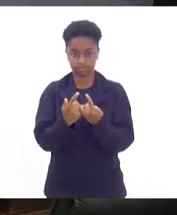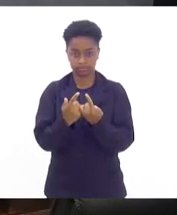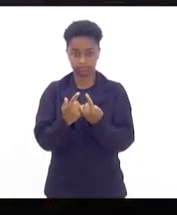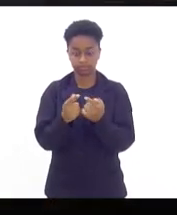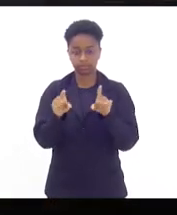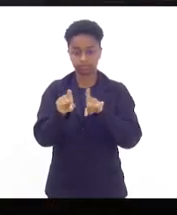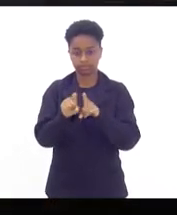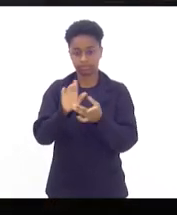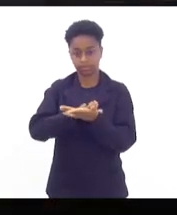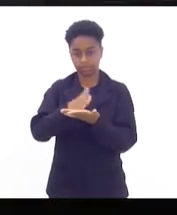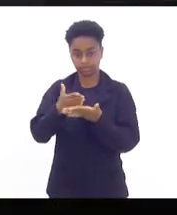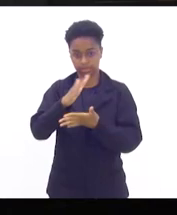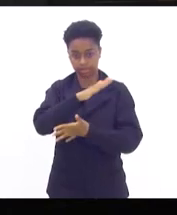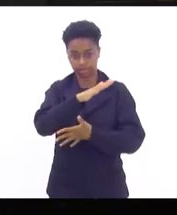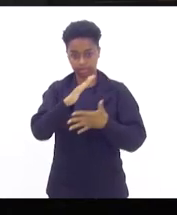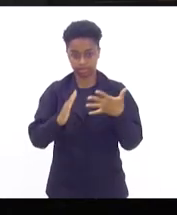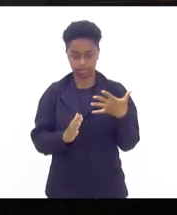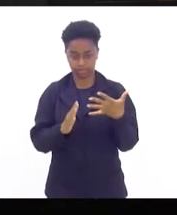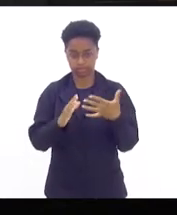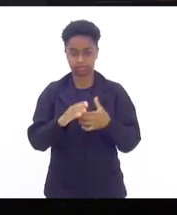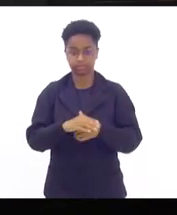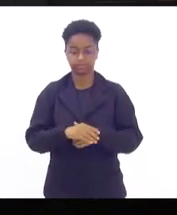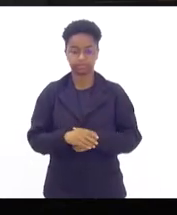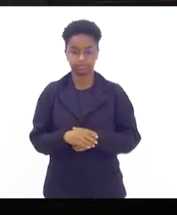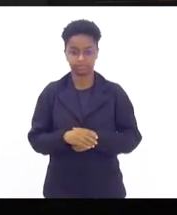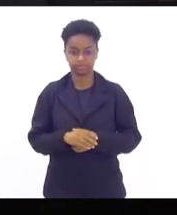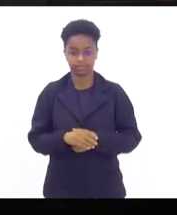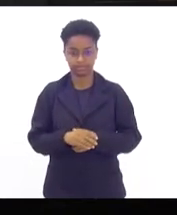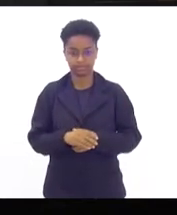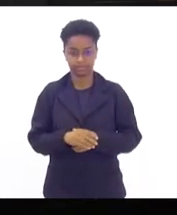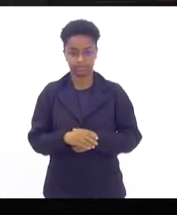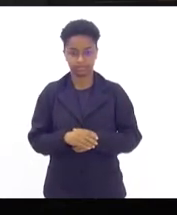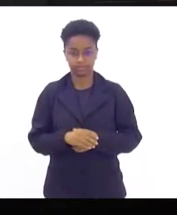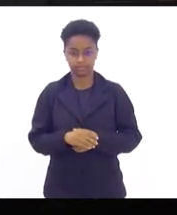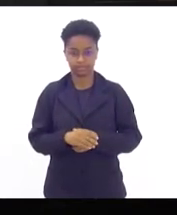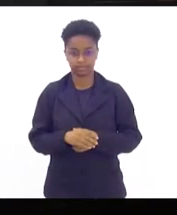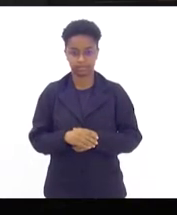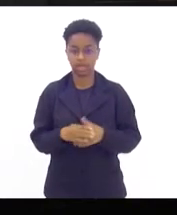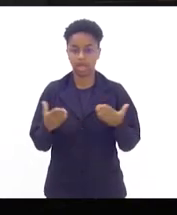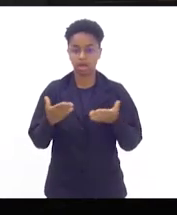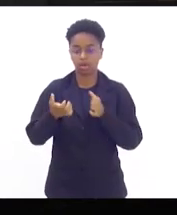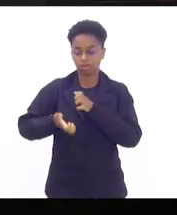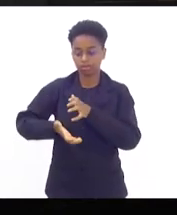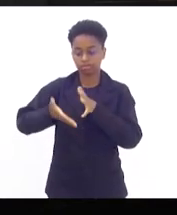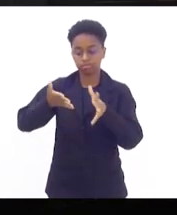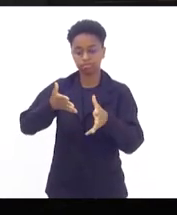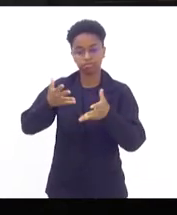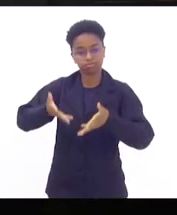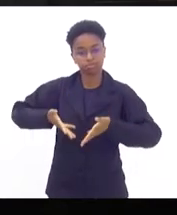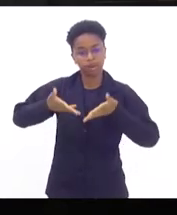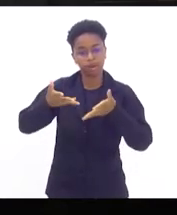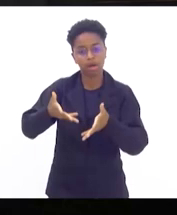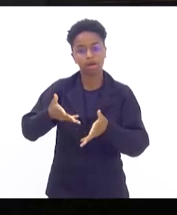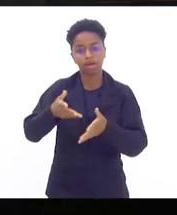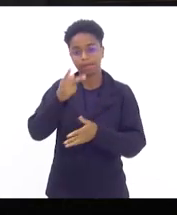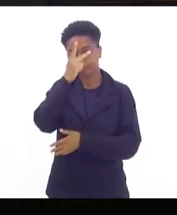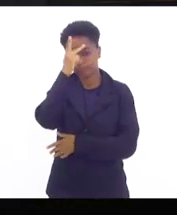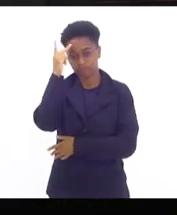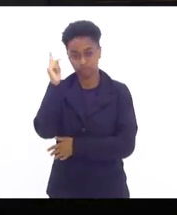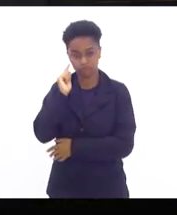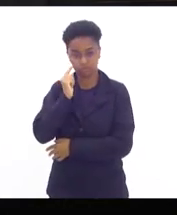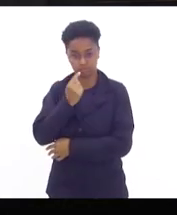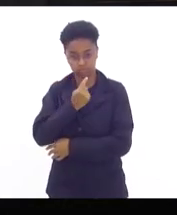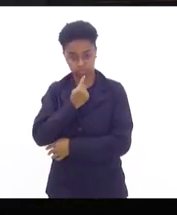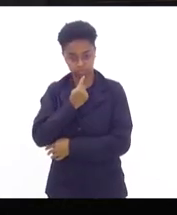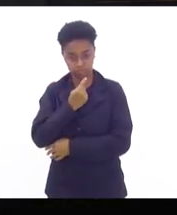senhora intérprete da linguagem de Libras, que leva a nossa voz aos